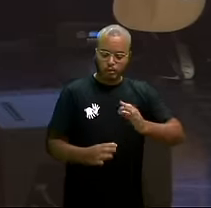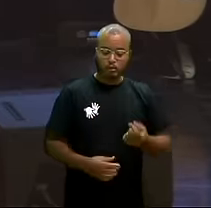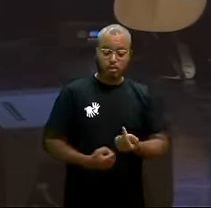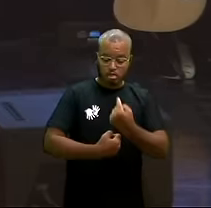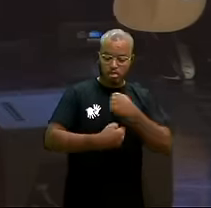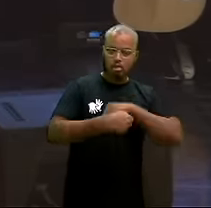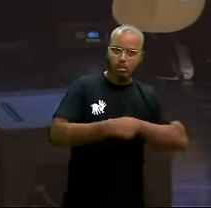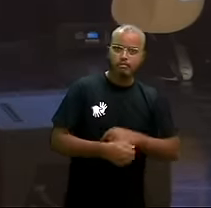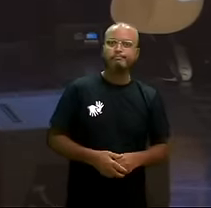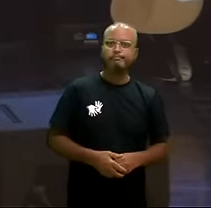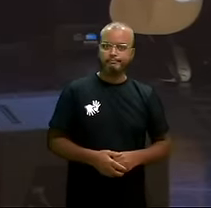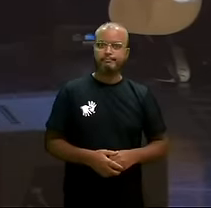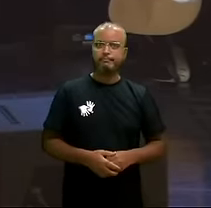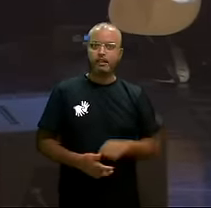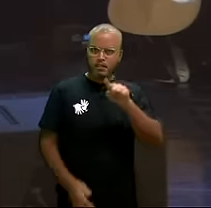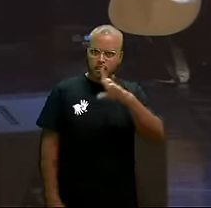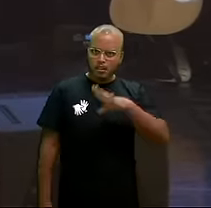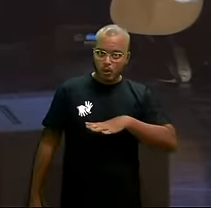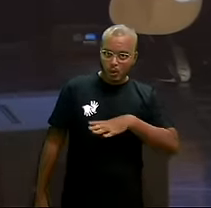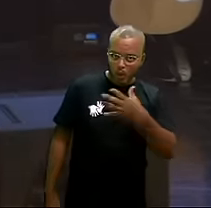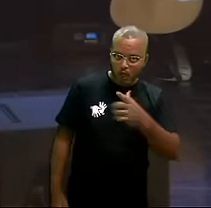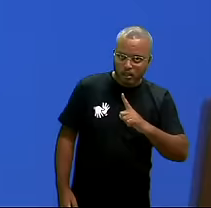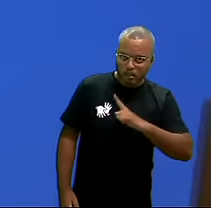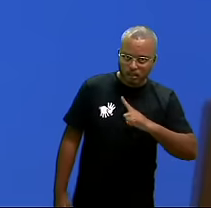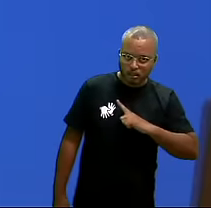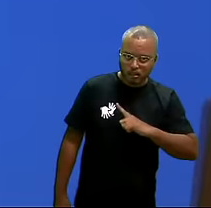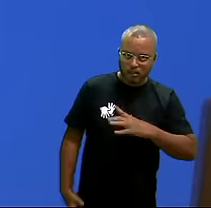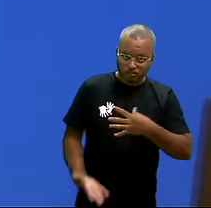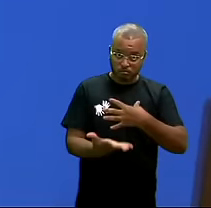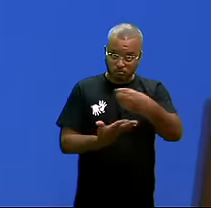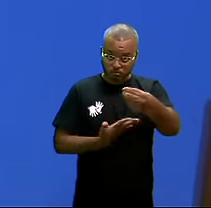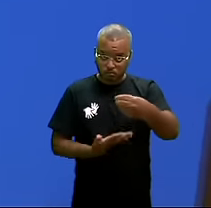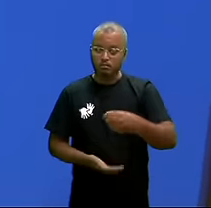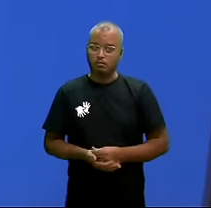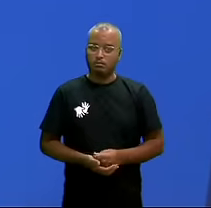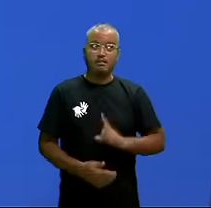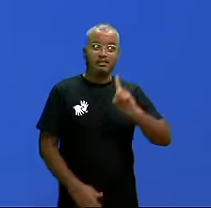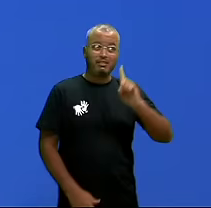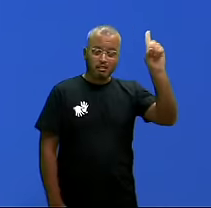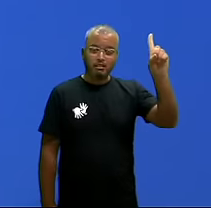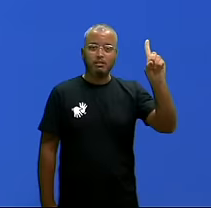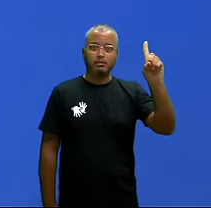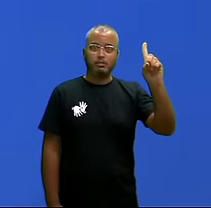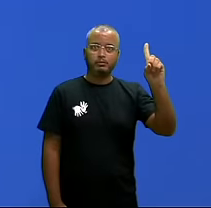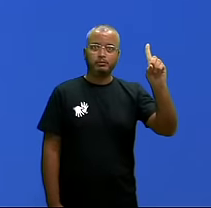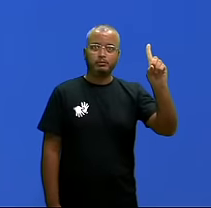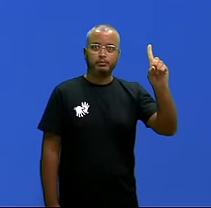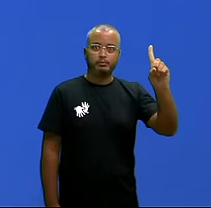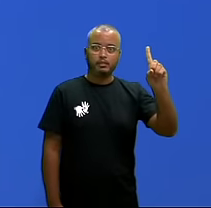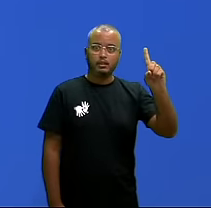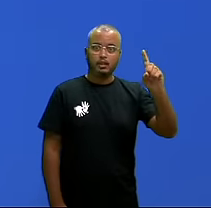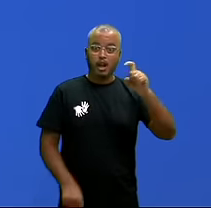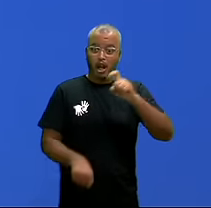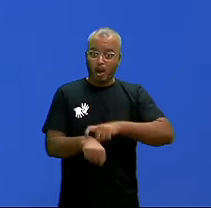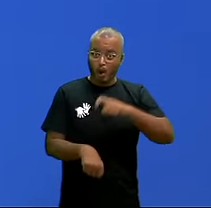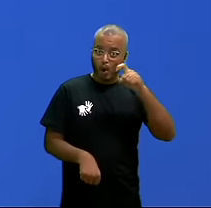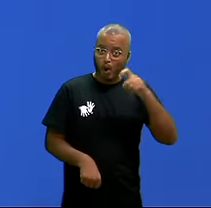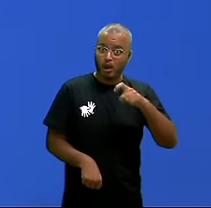Eu preciso parar. Quem tem coragem de dizer assim: Deus, fala bem alto, diga assim: Deus, está